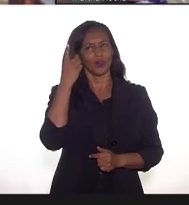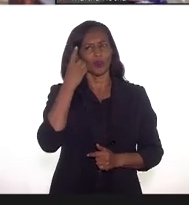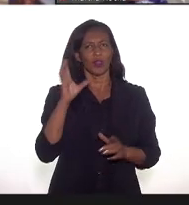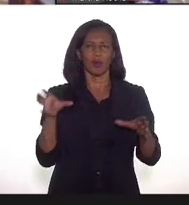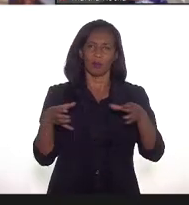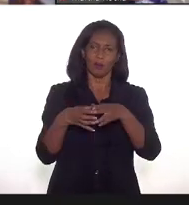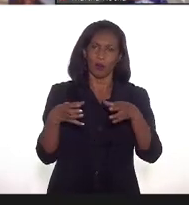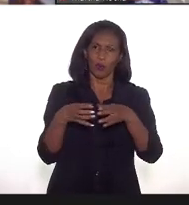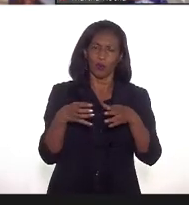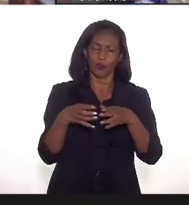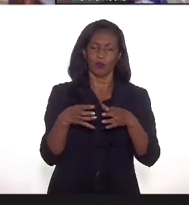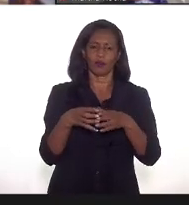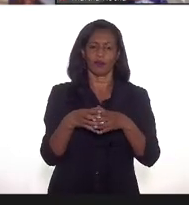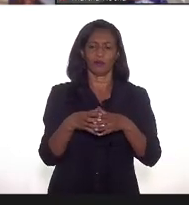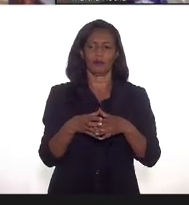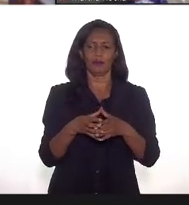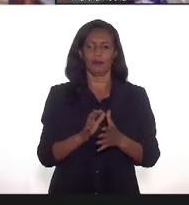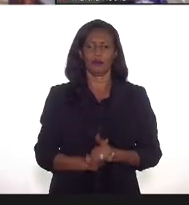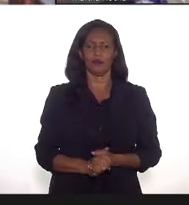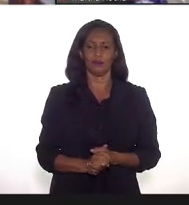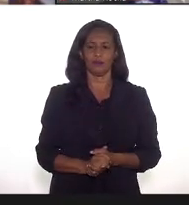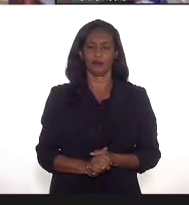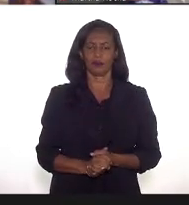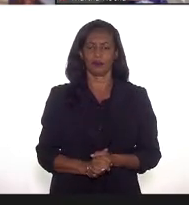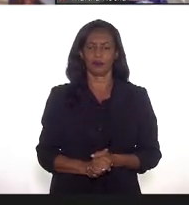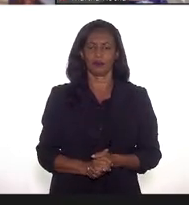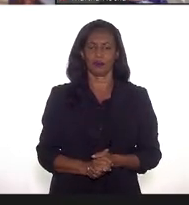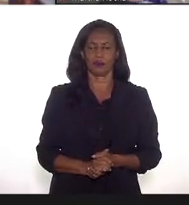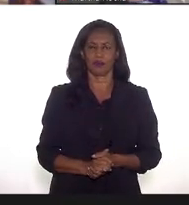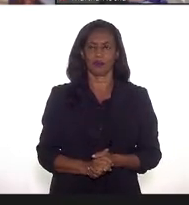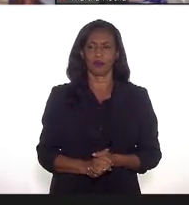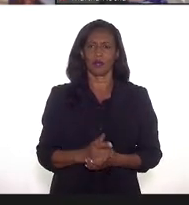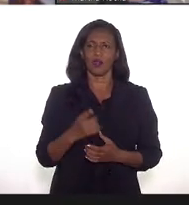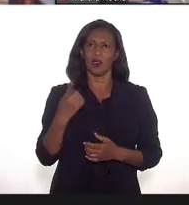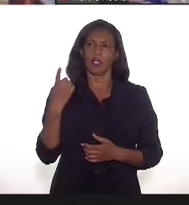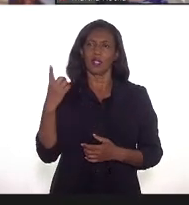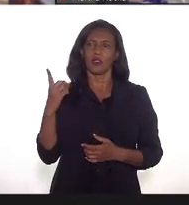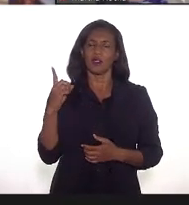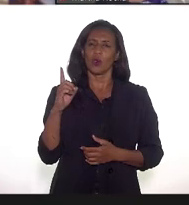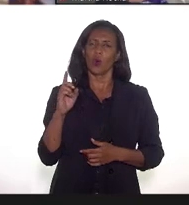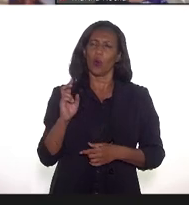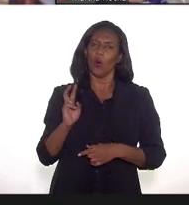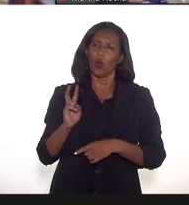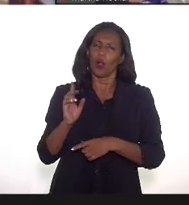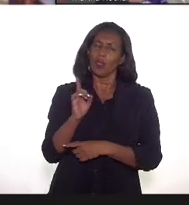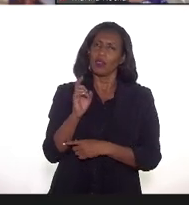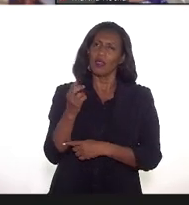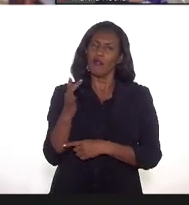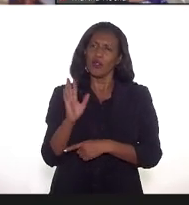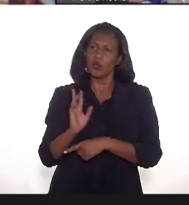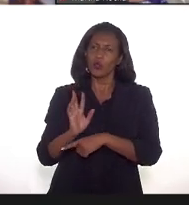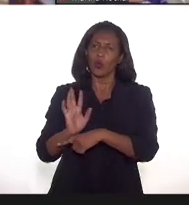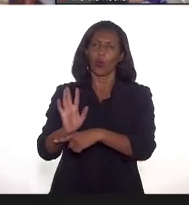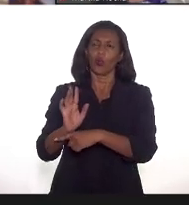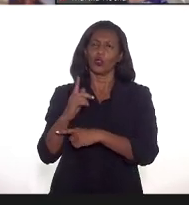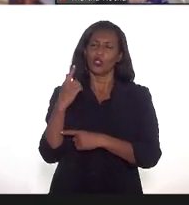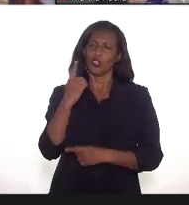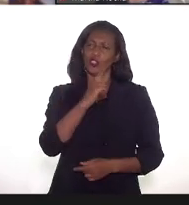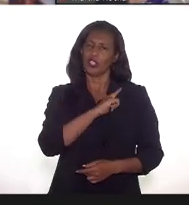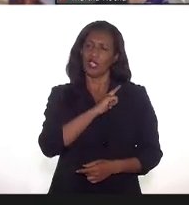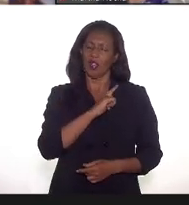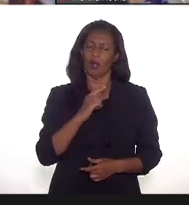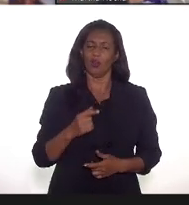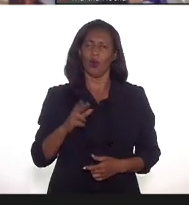comissão, excelentíssimo senhor defensor-geral Rodrigo Pacheco, excelentíssimos